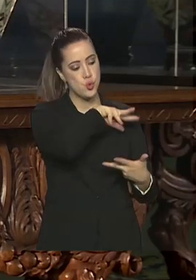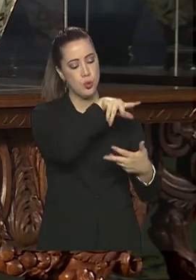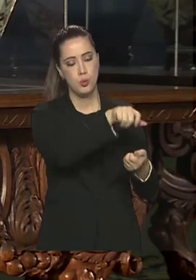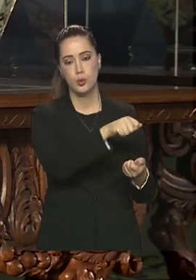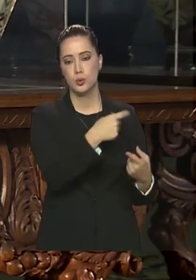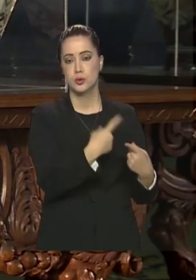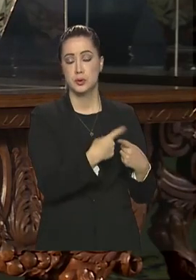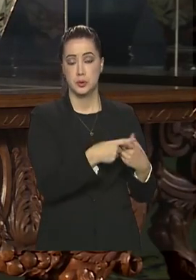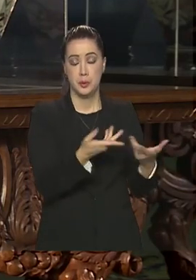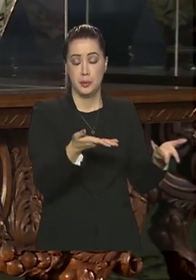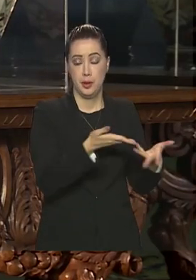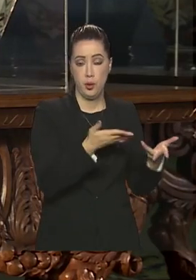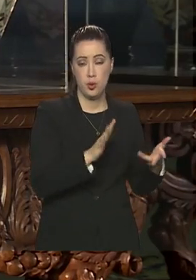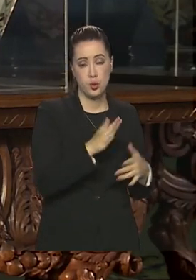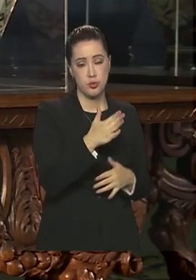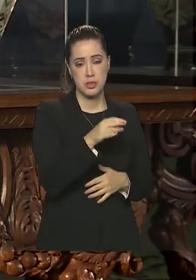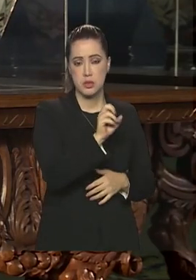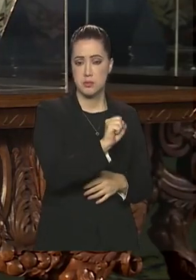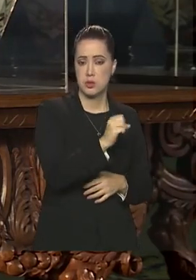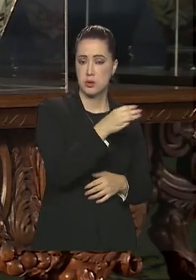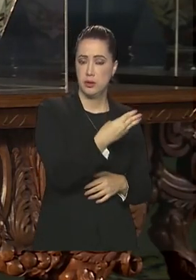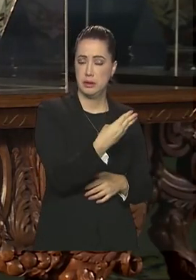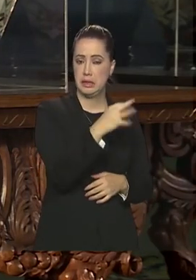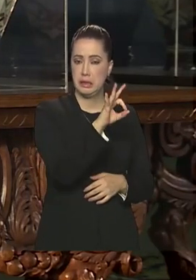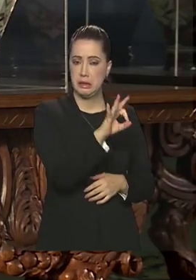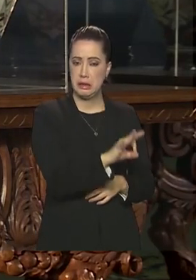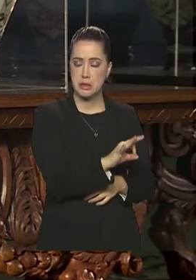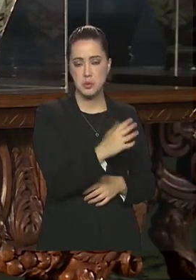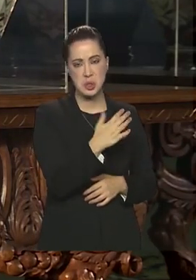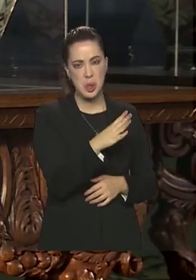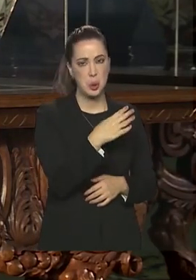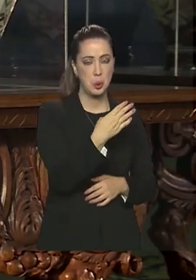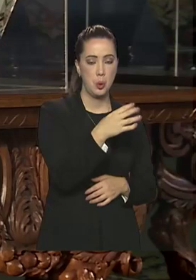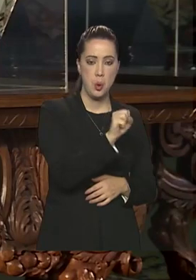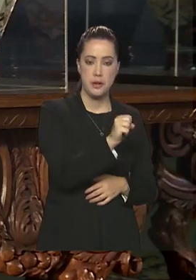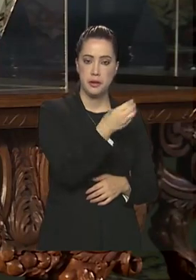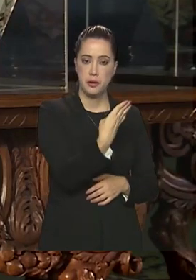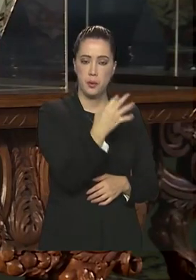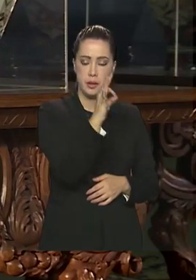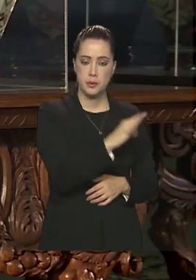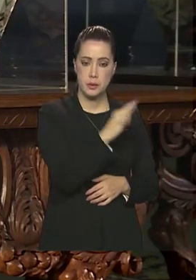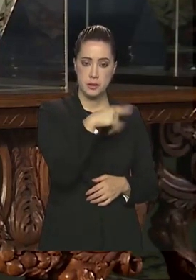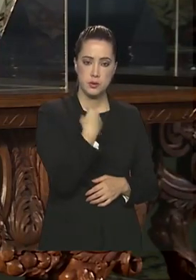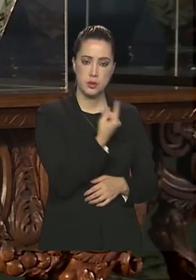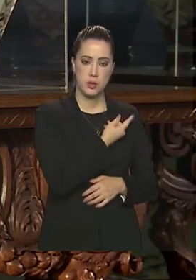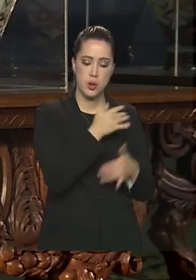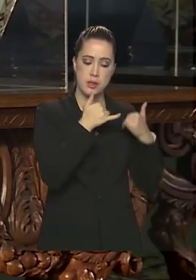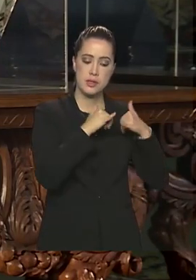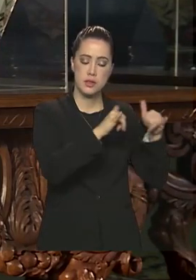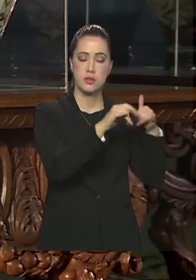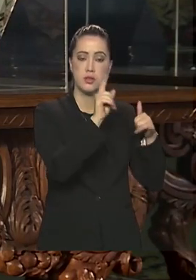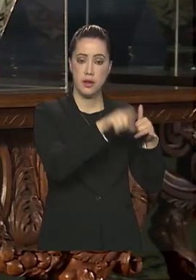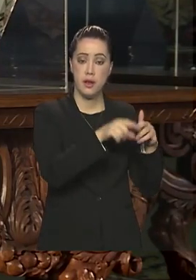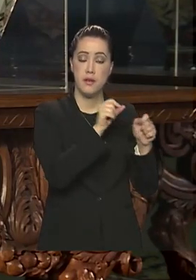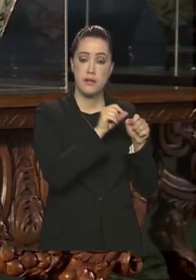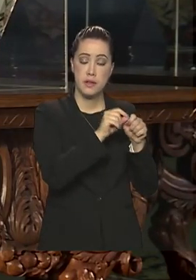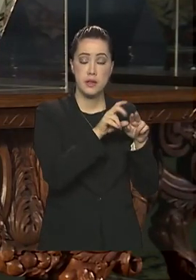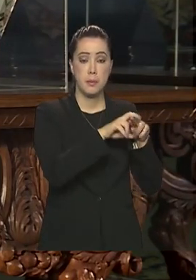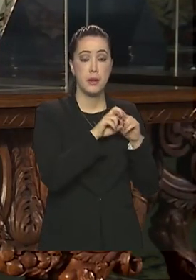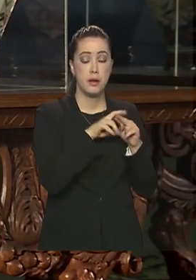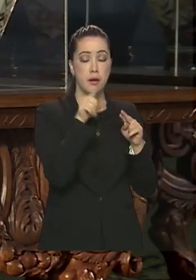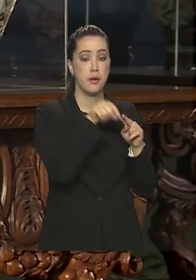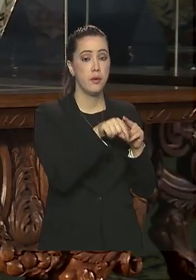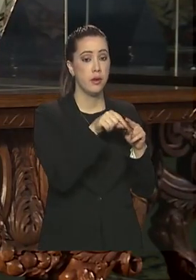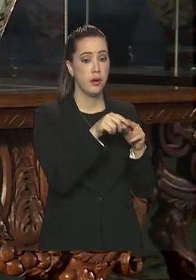elétrica. Hoje, cerca de 83, 84% da nossa energia, de toda a energia consumida, é produzida a partir